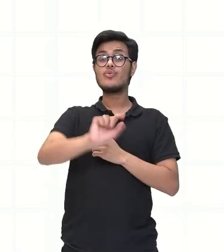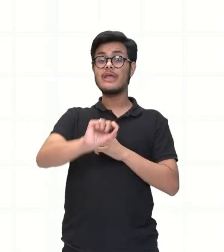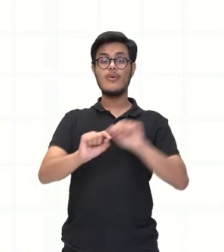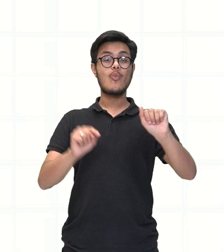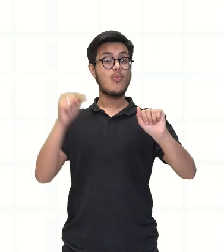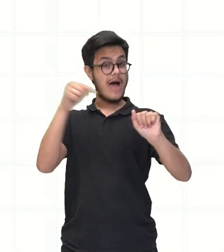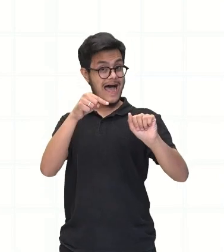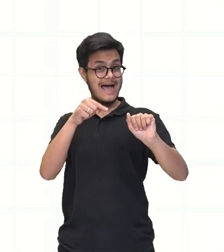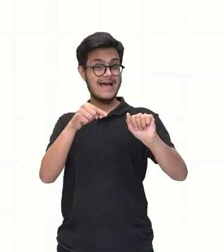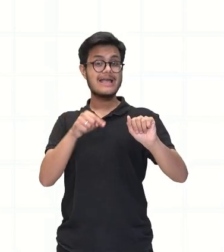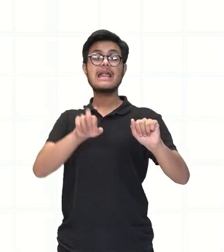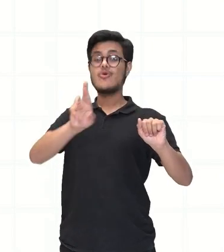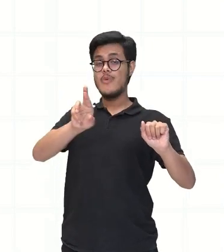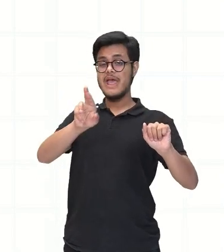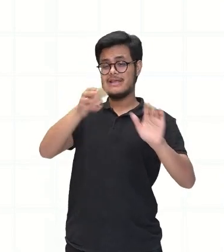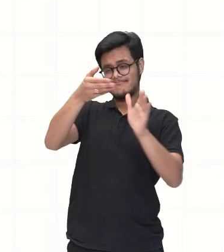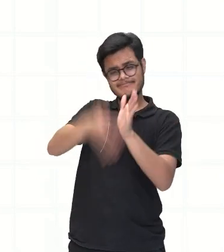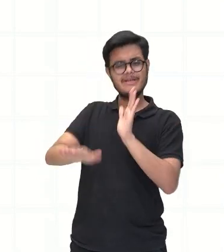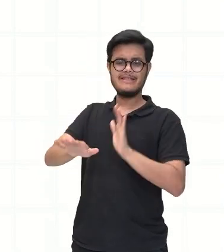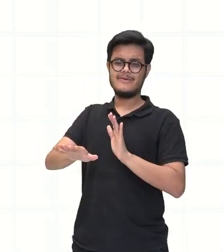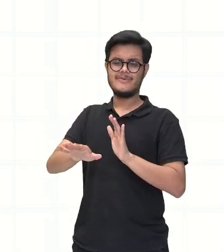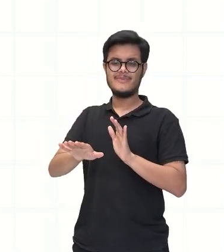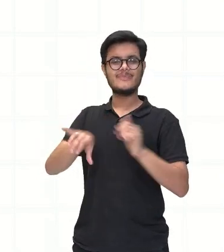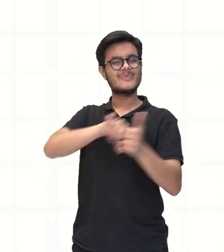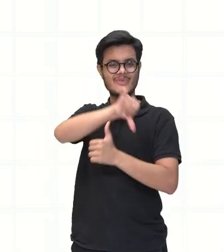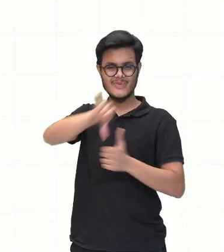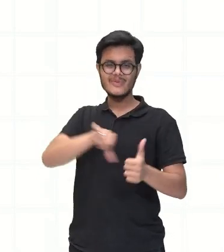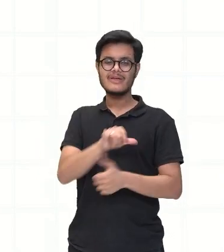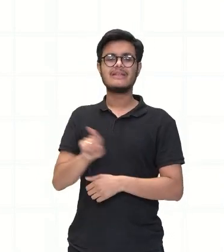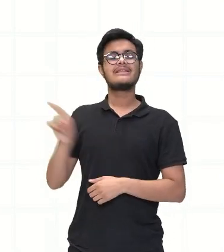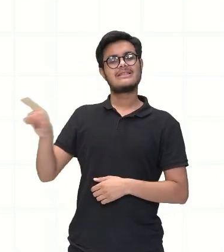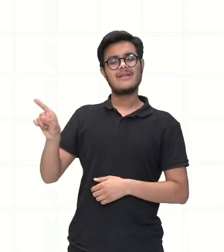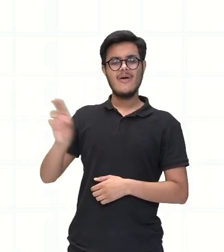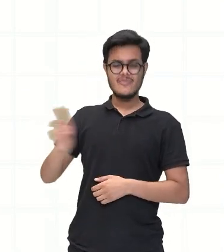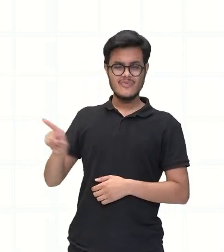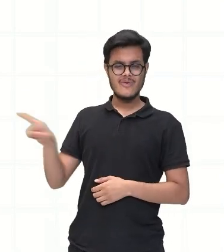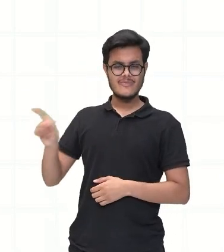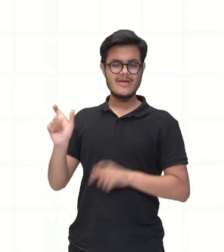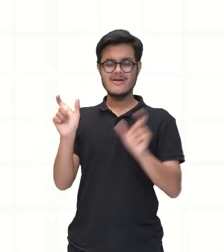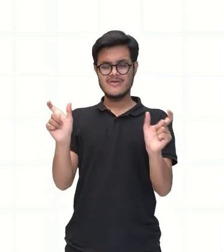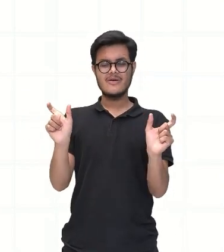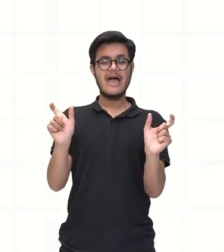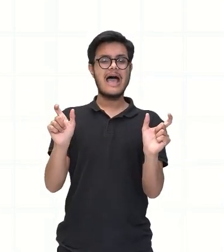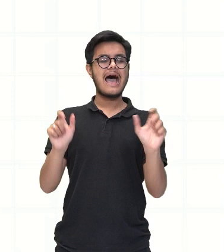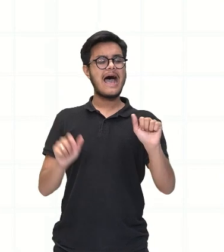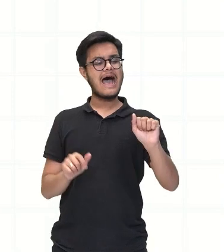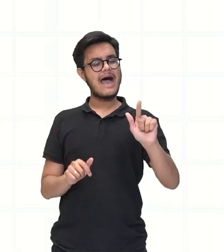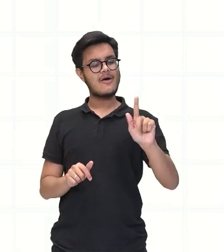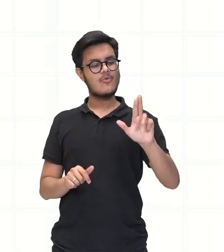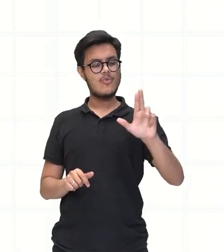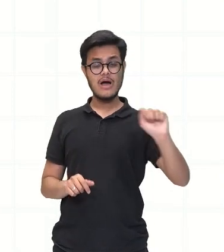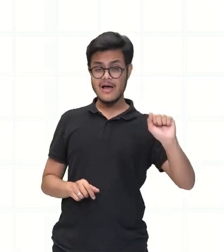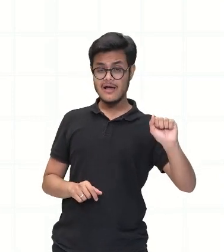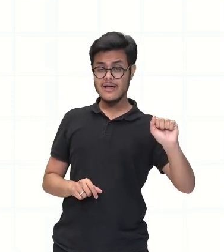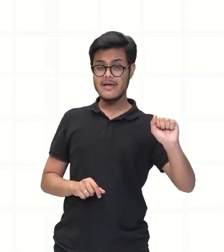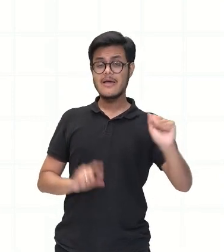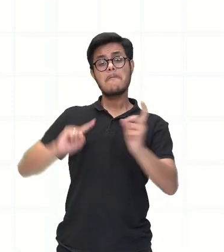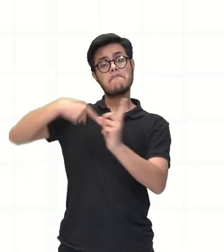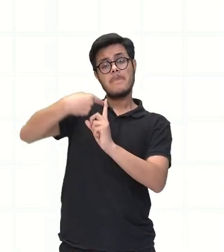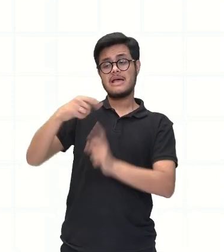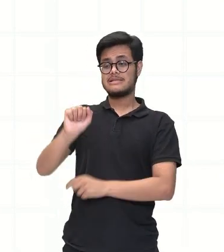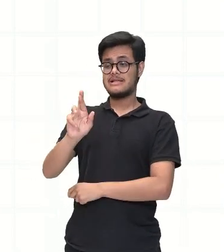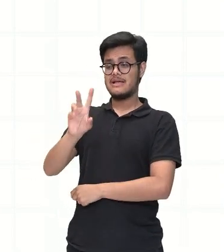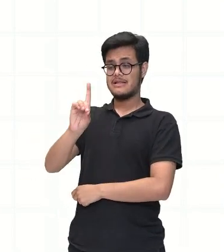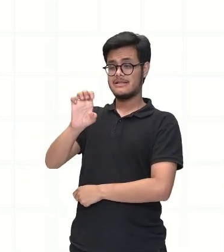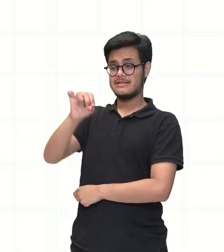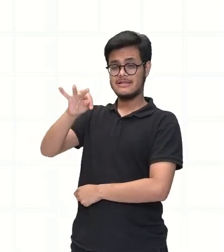né? Nesse processo de formação. Formou-se a palavra aguardente, da junção da palavra água mais